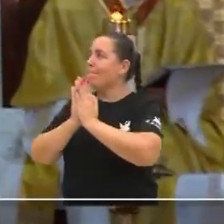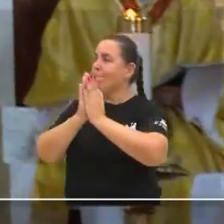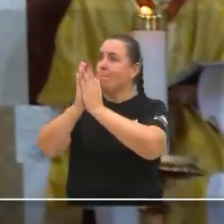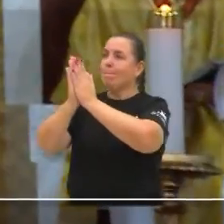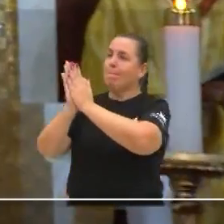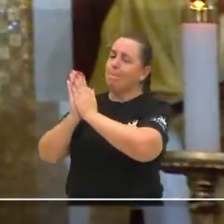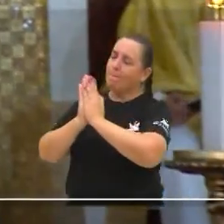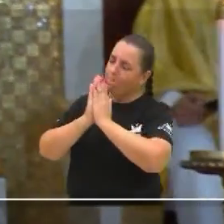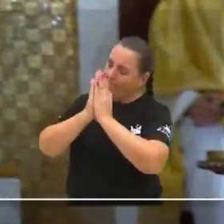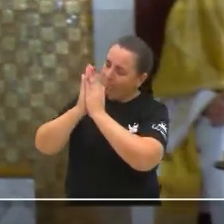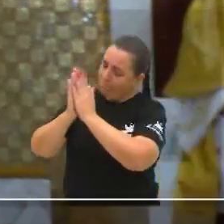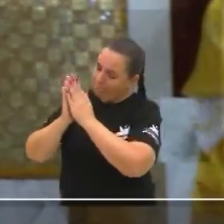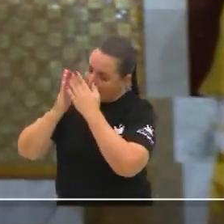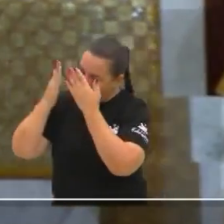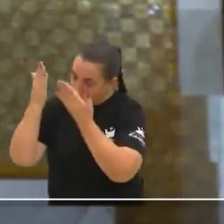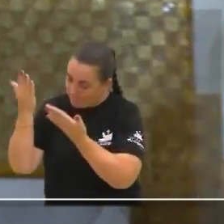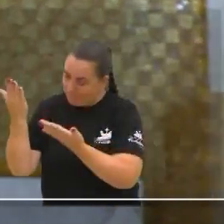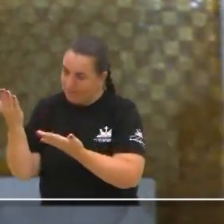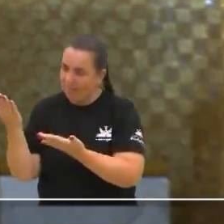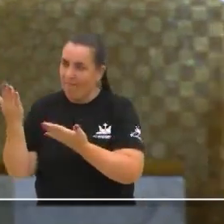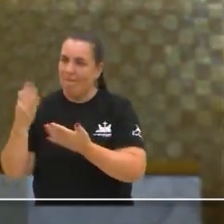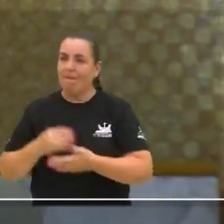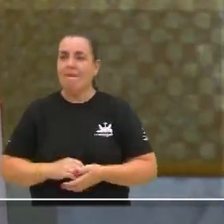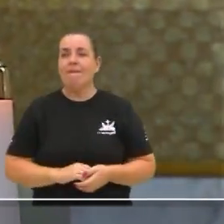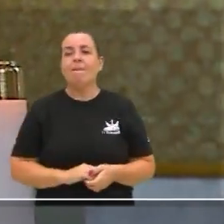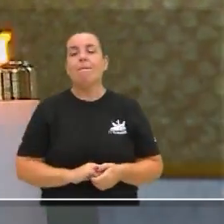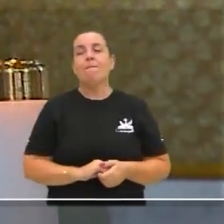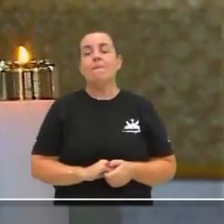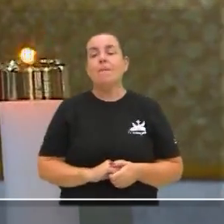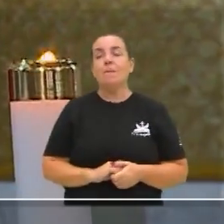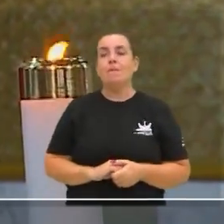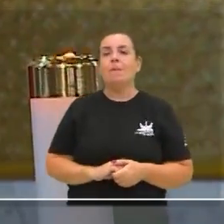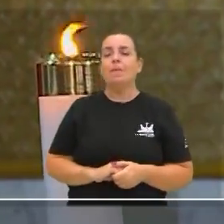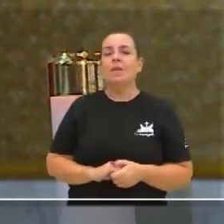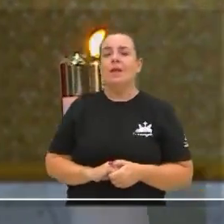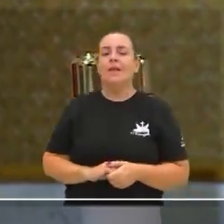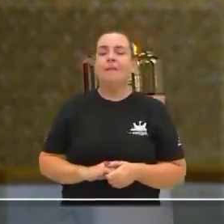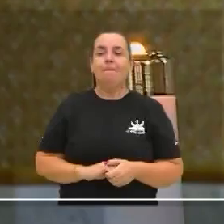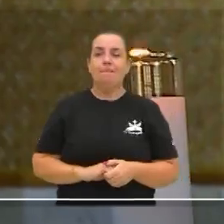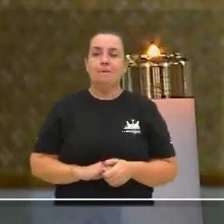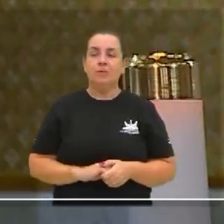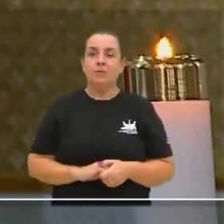hão de adorar-vos, ó Senhor.